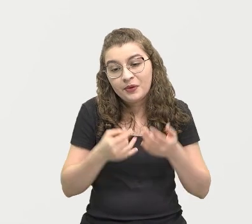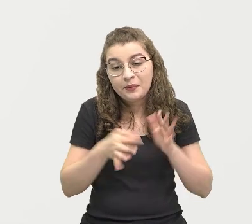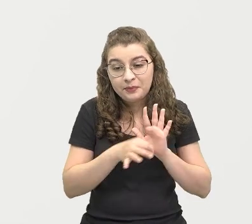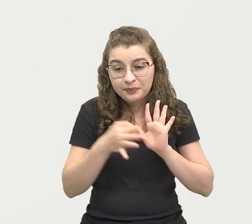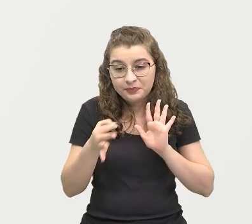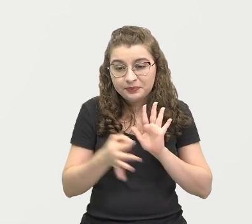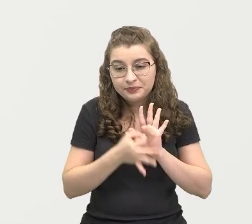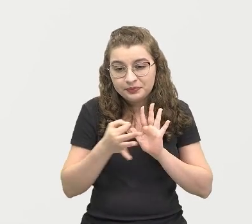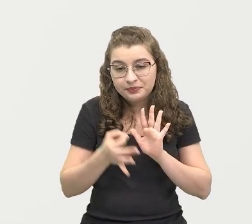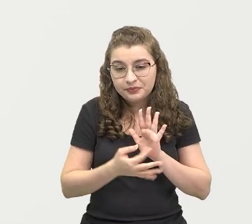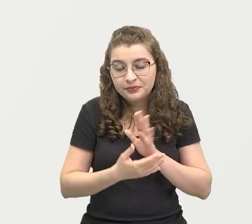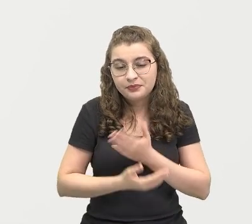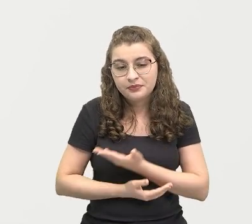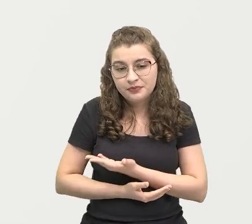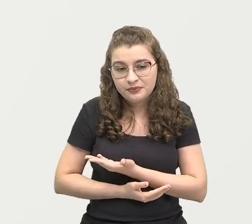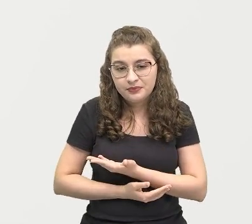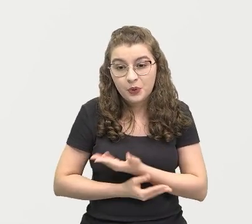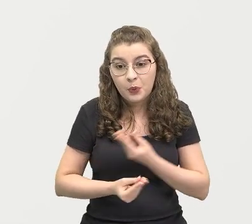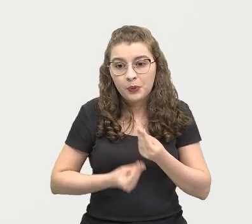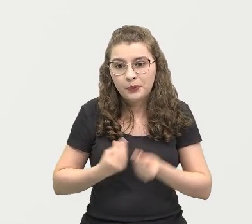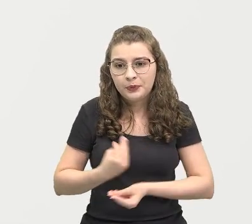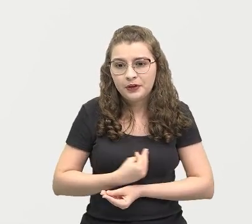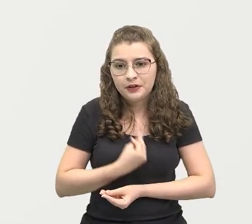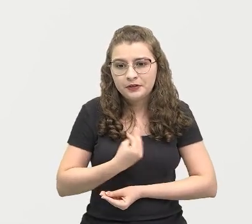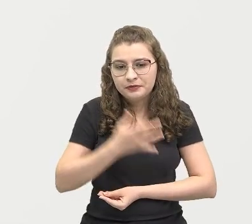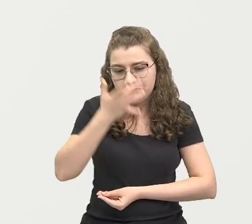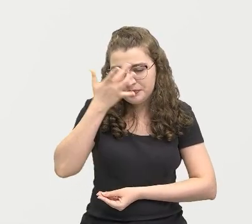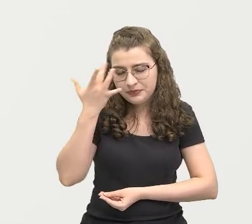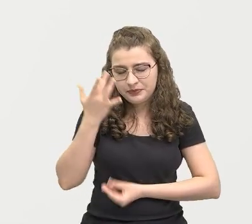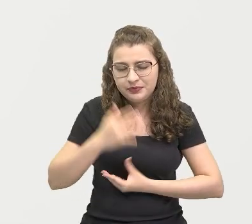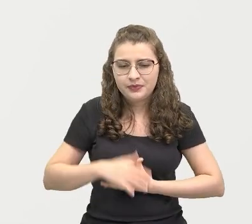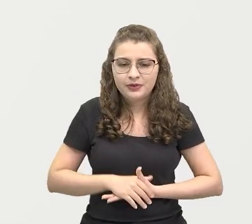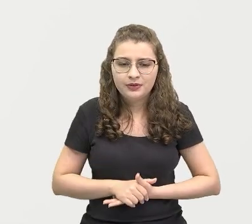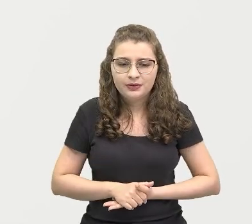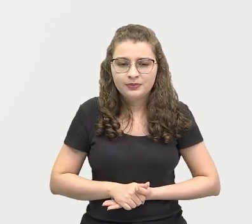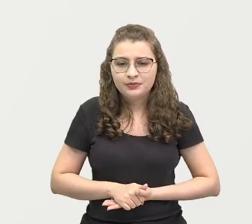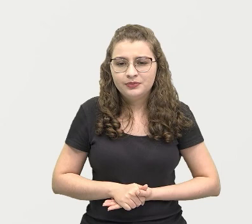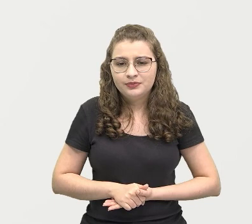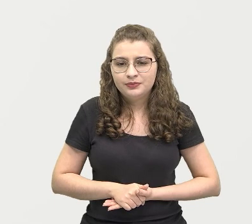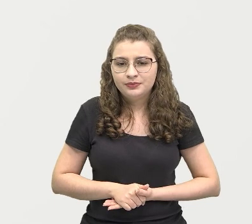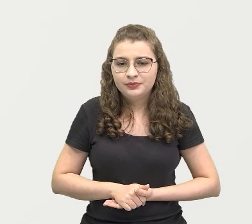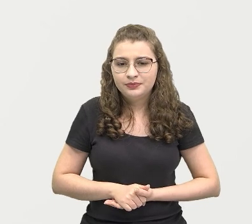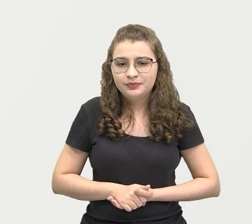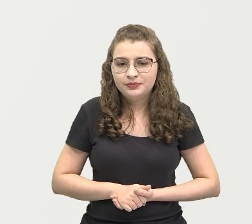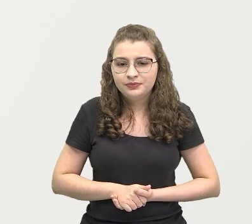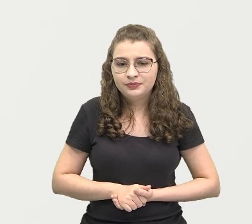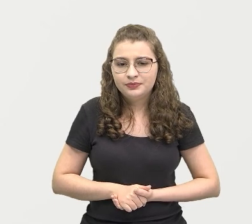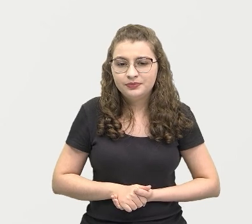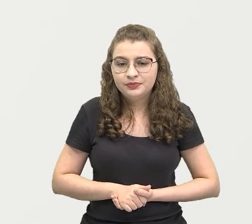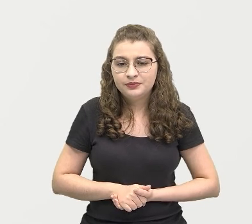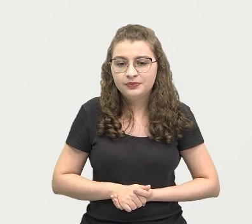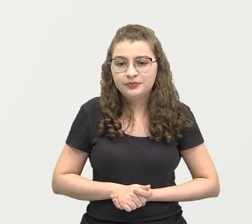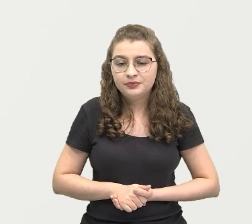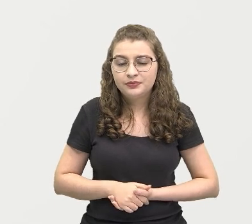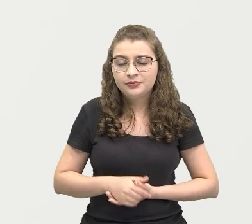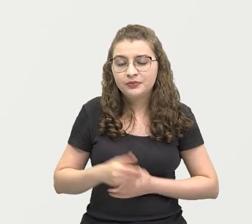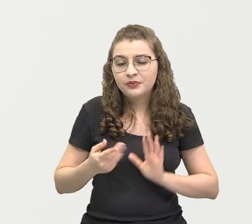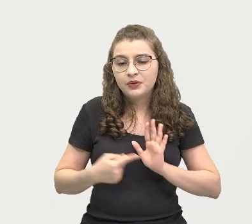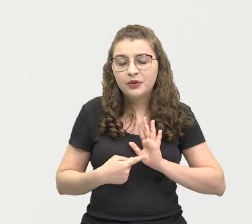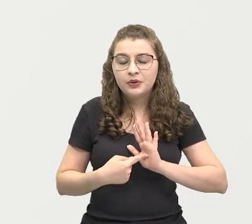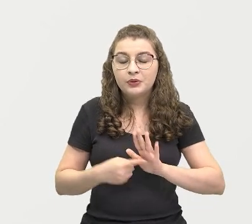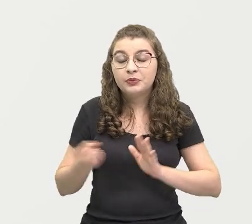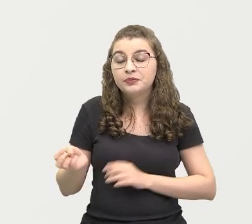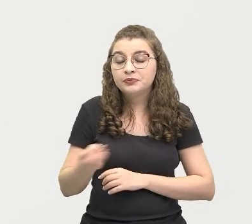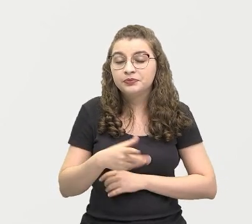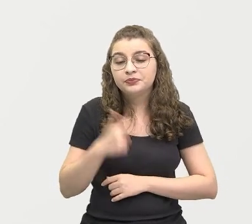crítica, né, à situação do povo da época. Então notem aí que ele vai trazer essa ideia, ele vai trazer essa inovação